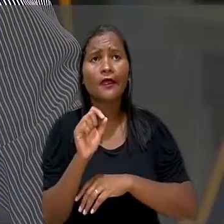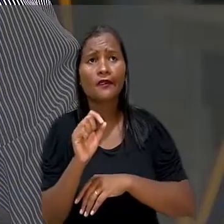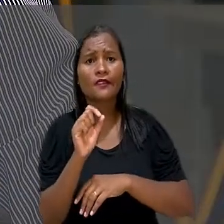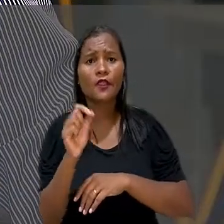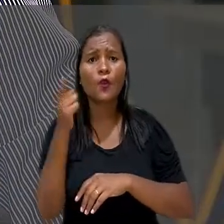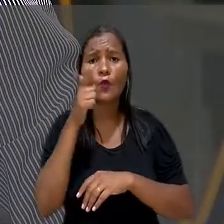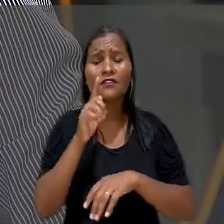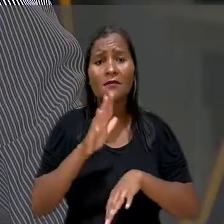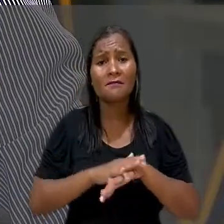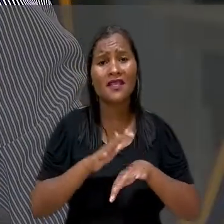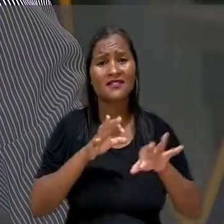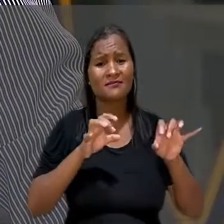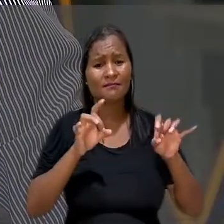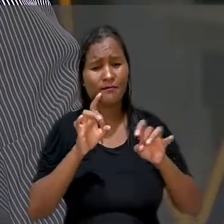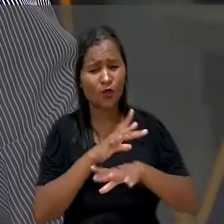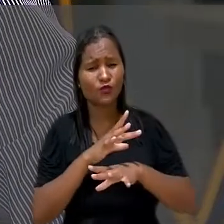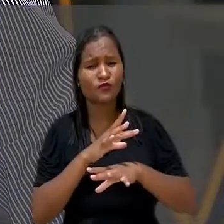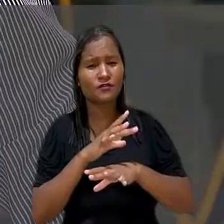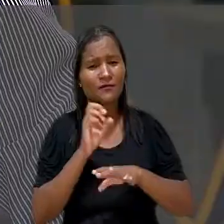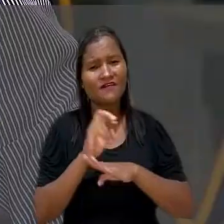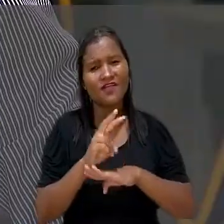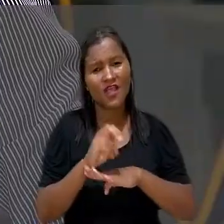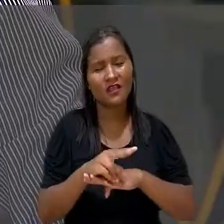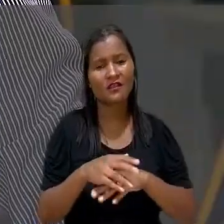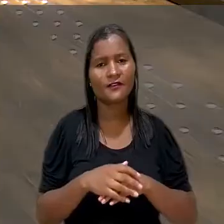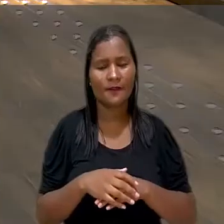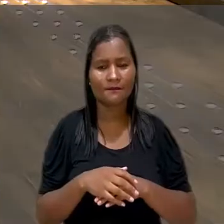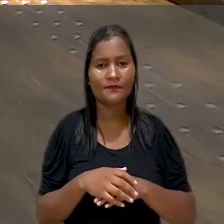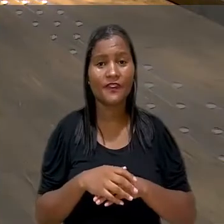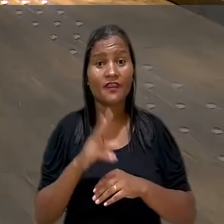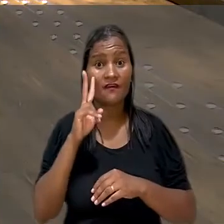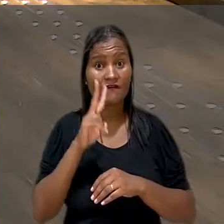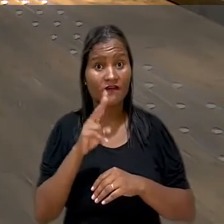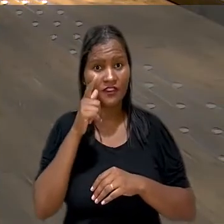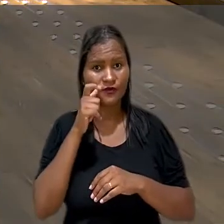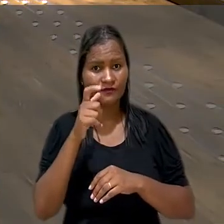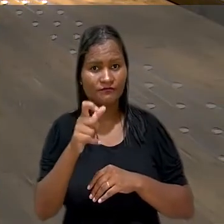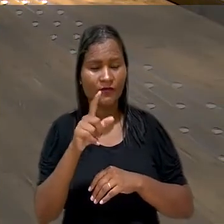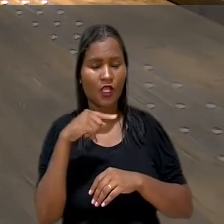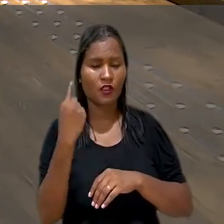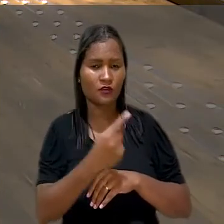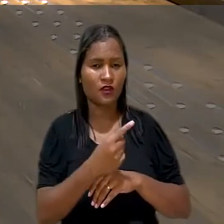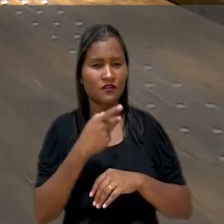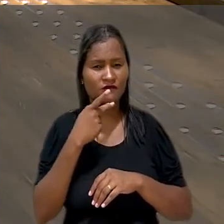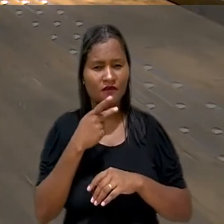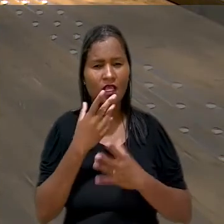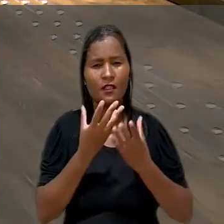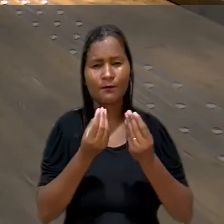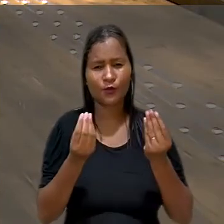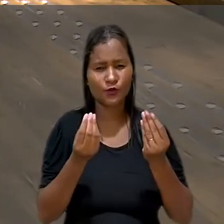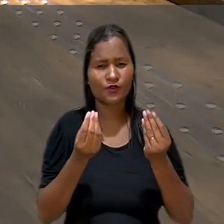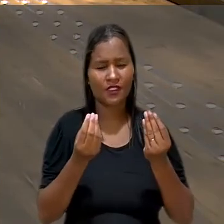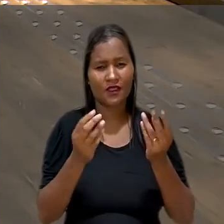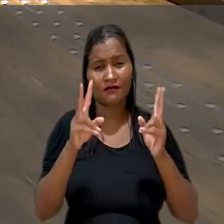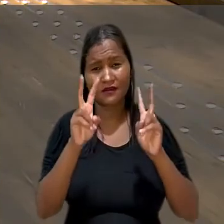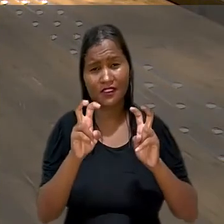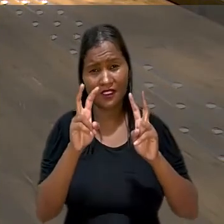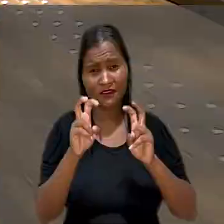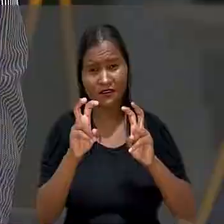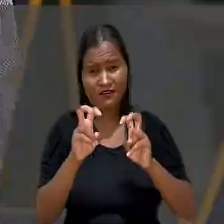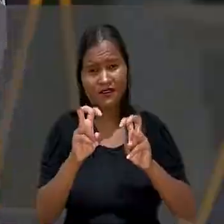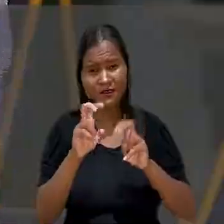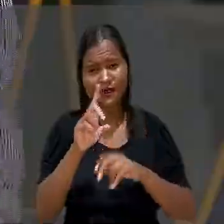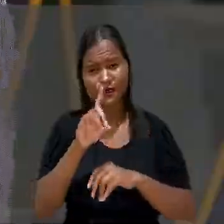que eles cheguem mais preparados para determinada vaga? Veja que interessante. A gente fala muito da questão